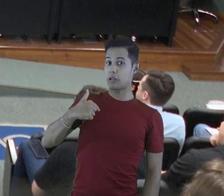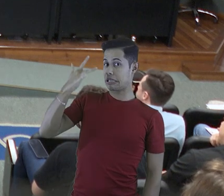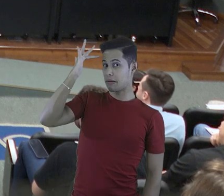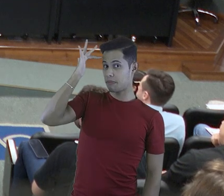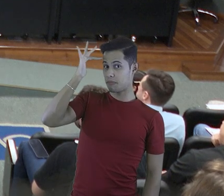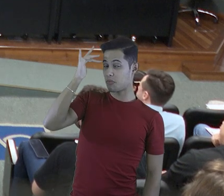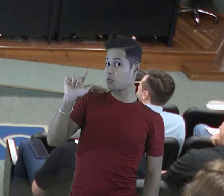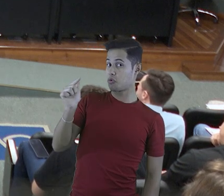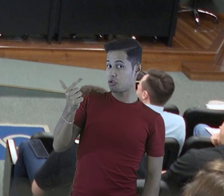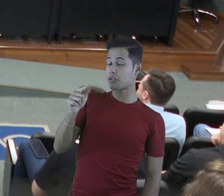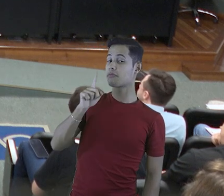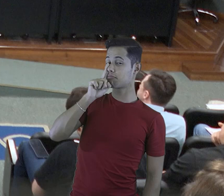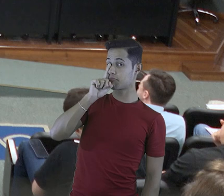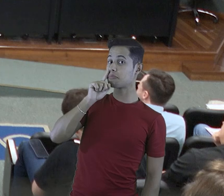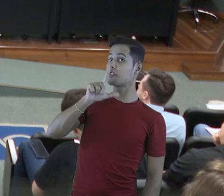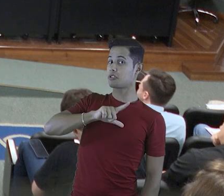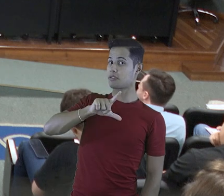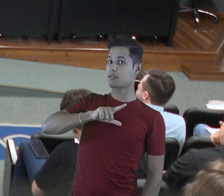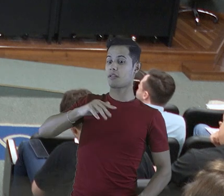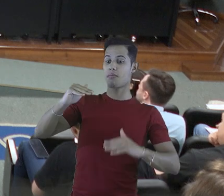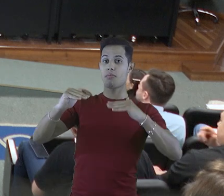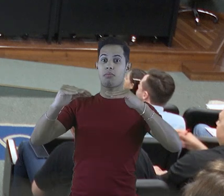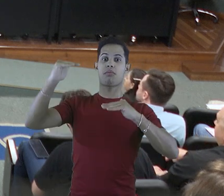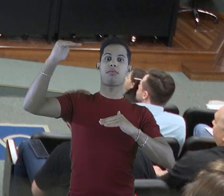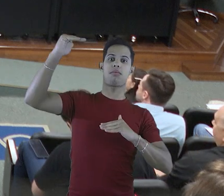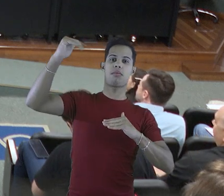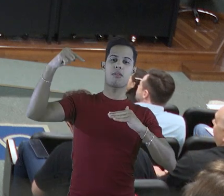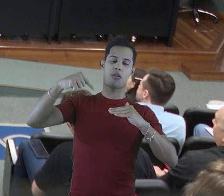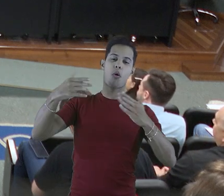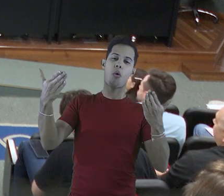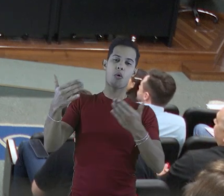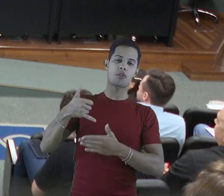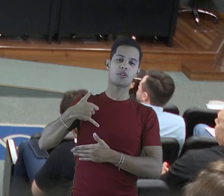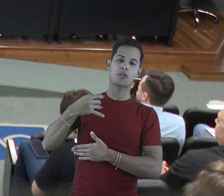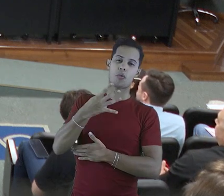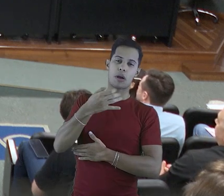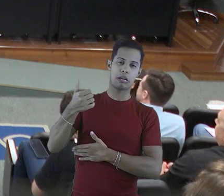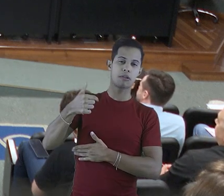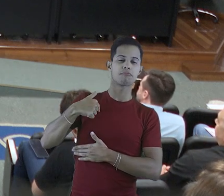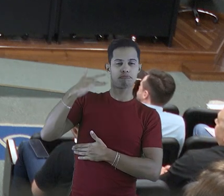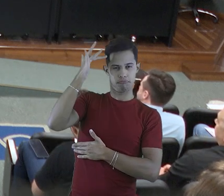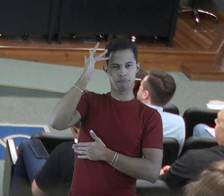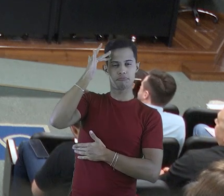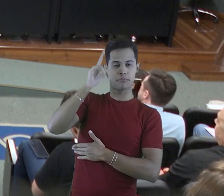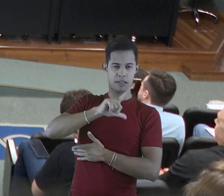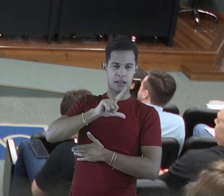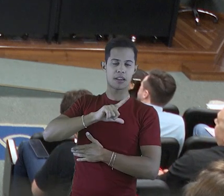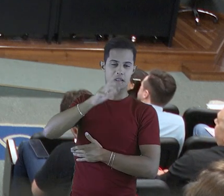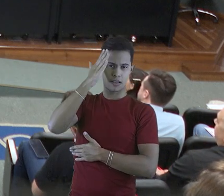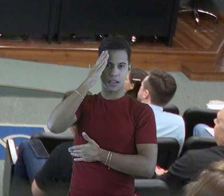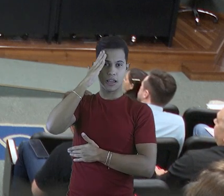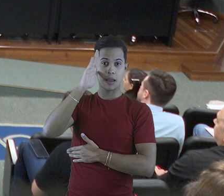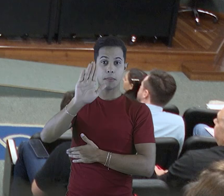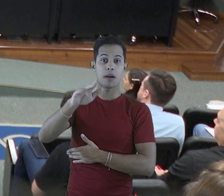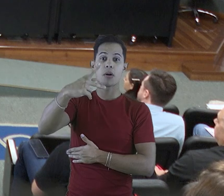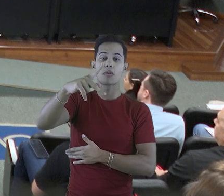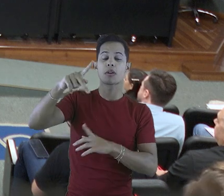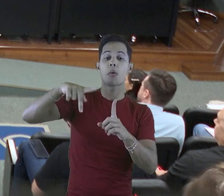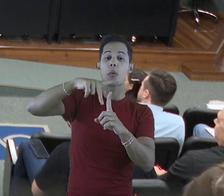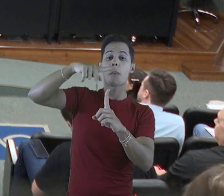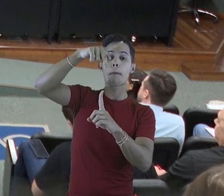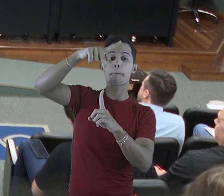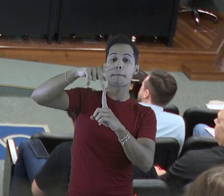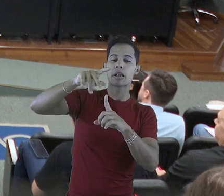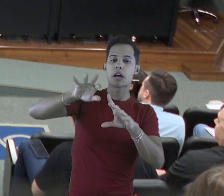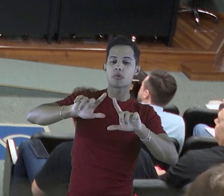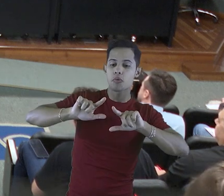que eu tenho hoje com 41. Então, veja, quando você tem um apetite de risco alto, beleza, você sabe disso, mas o teu plano de ação